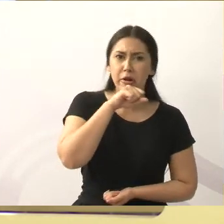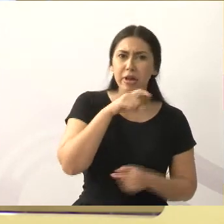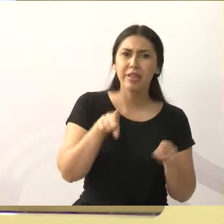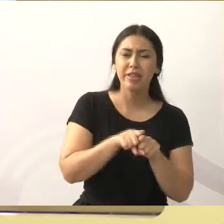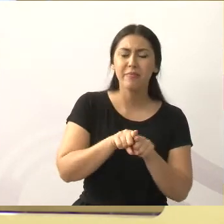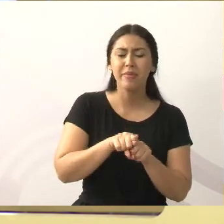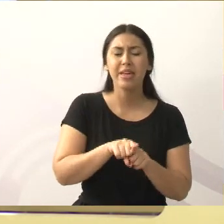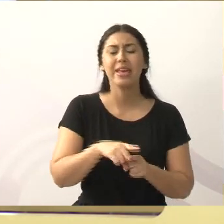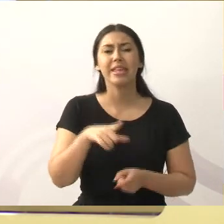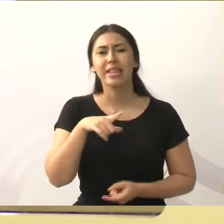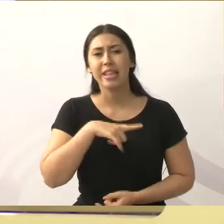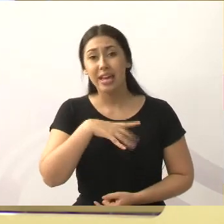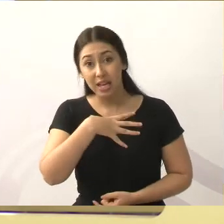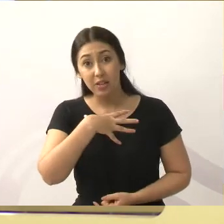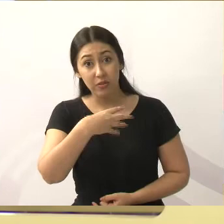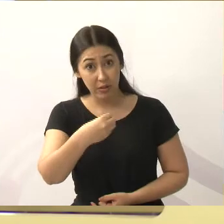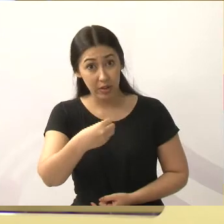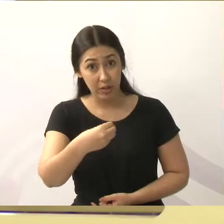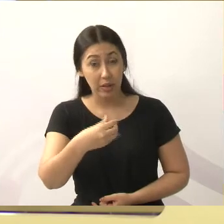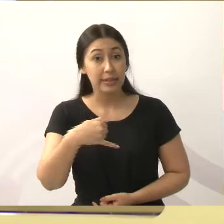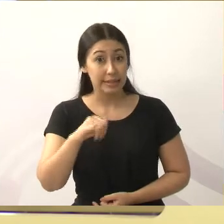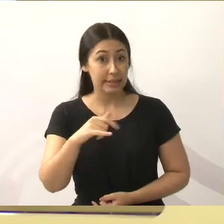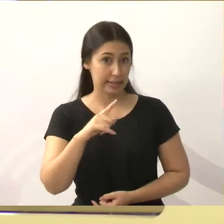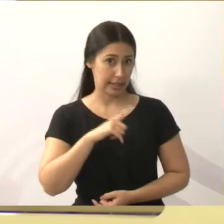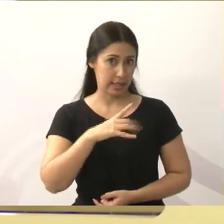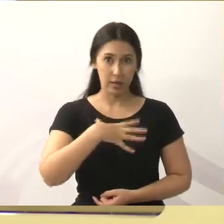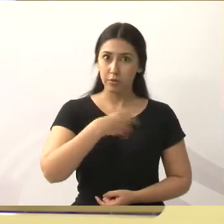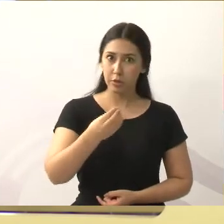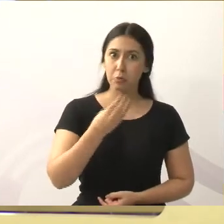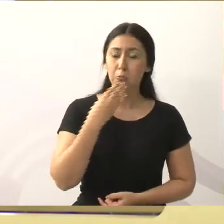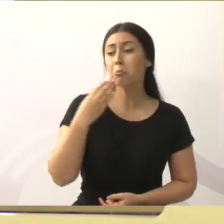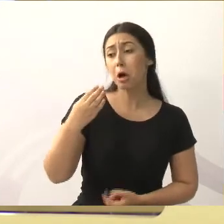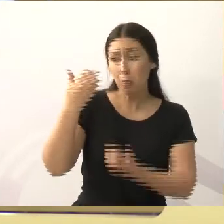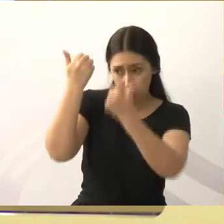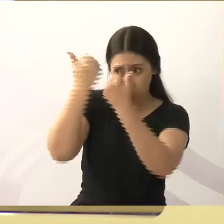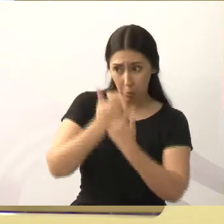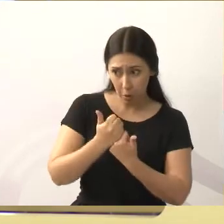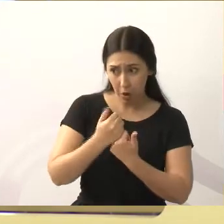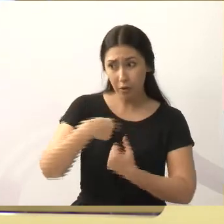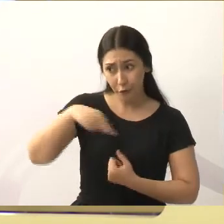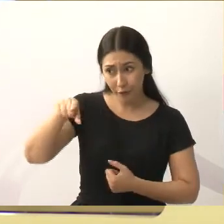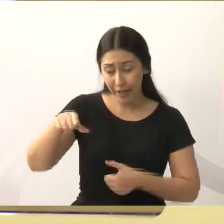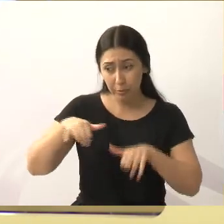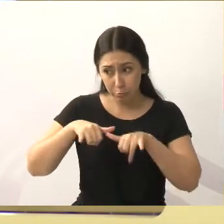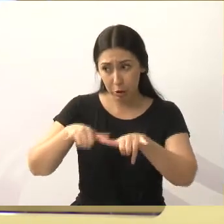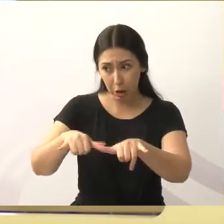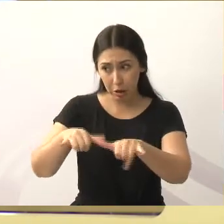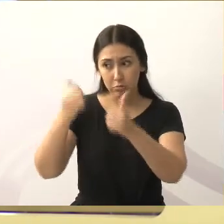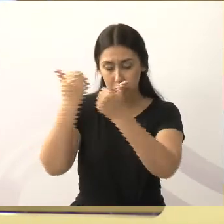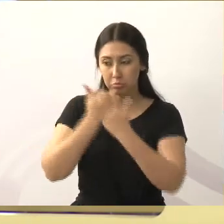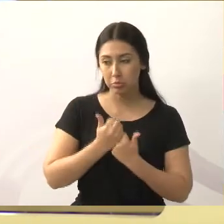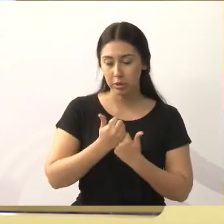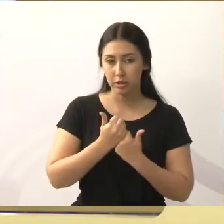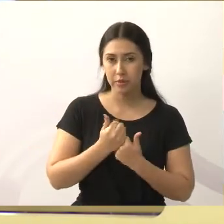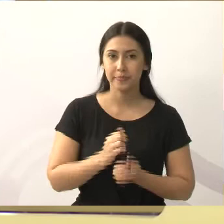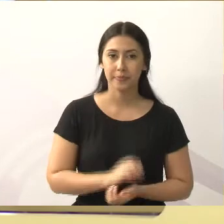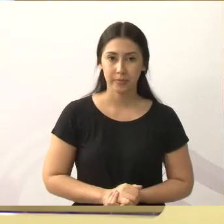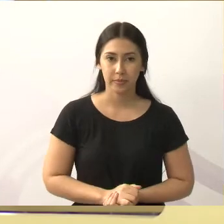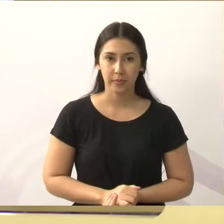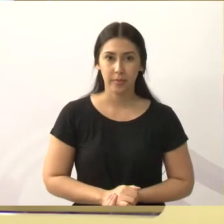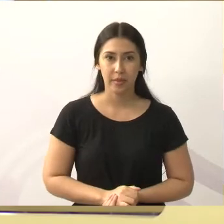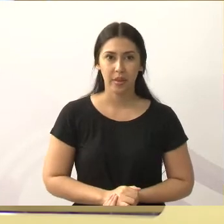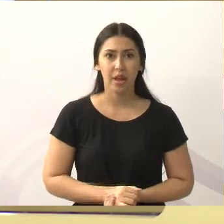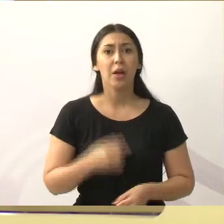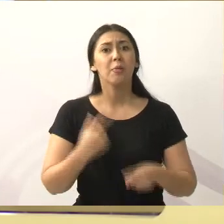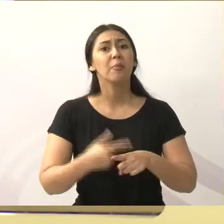filhos, pede para ir no lugar de vocês. Quantas de vezes vocês saíram para ir